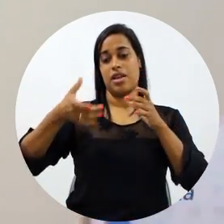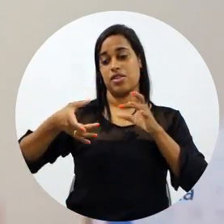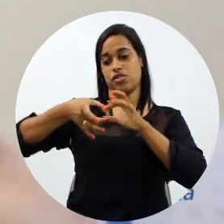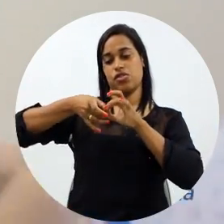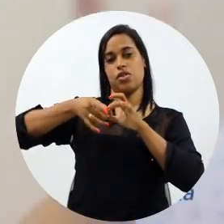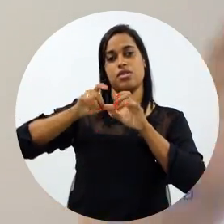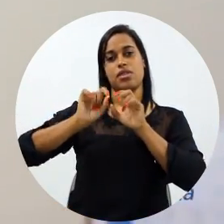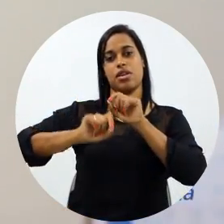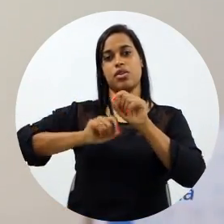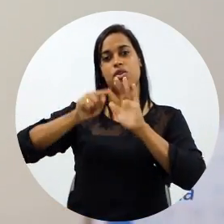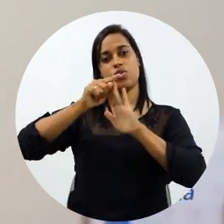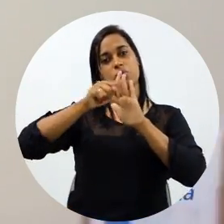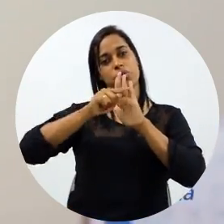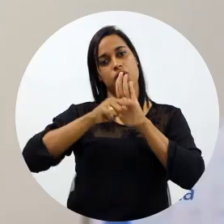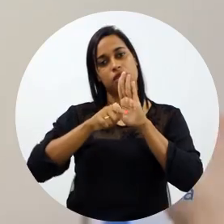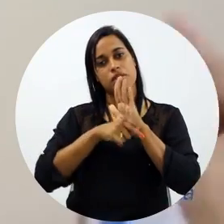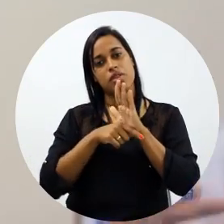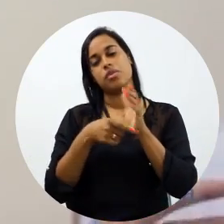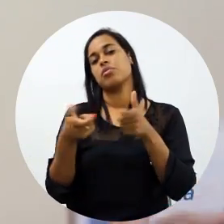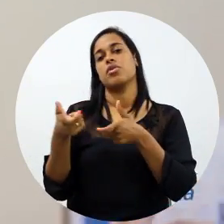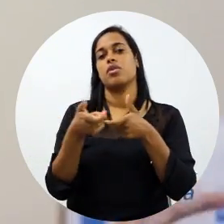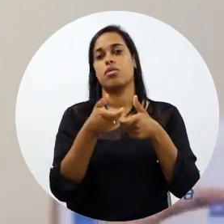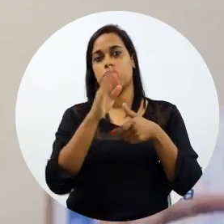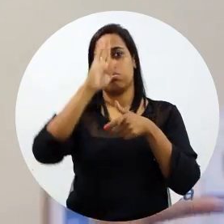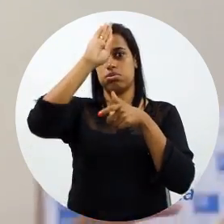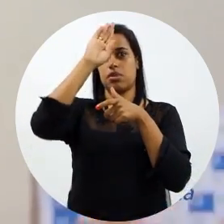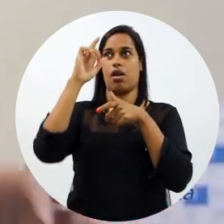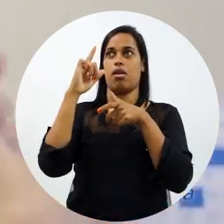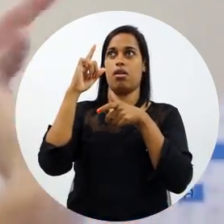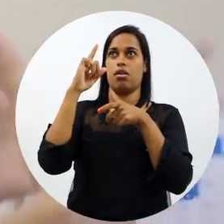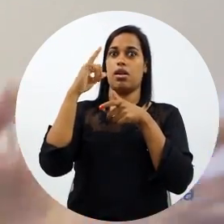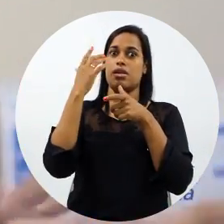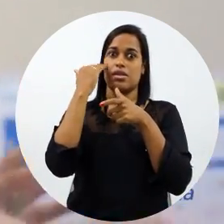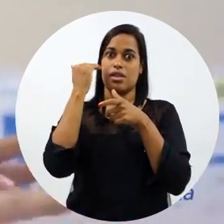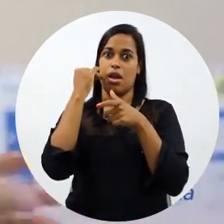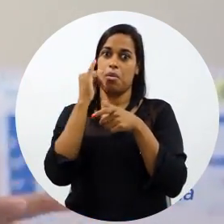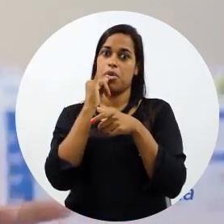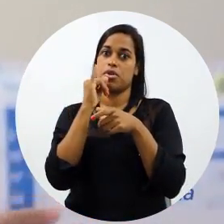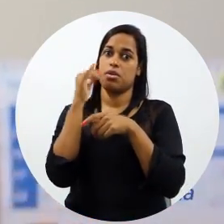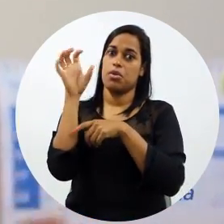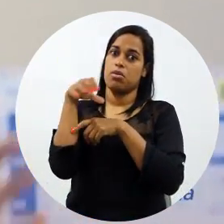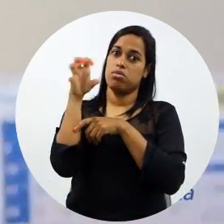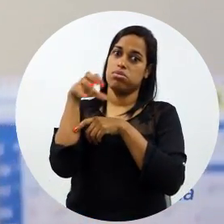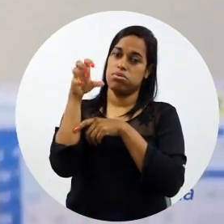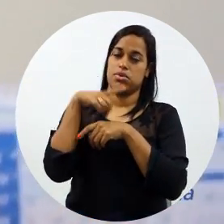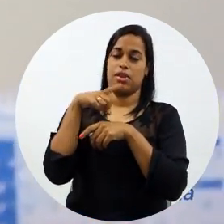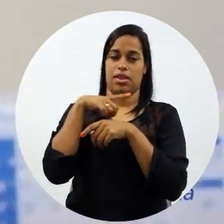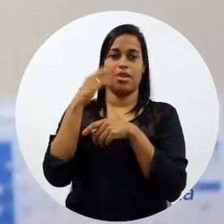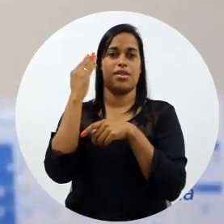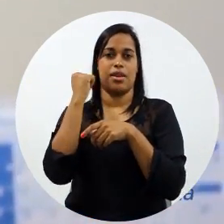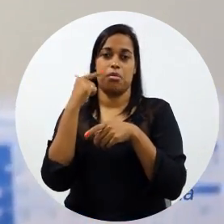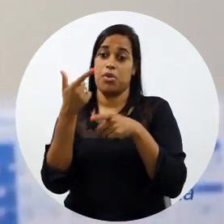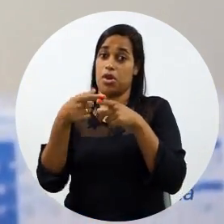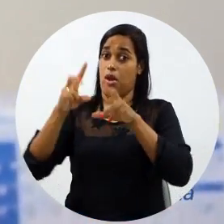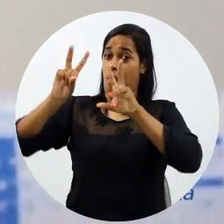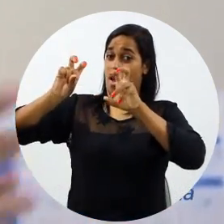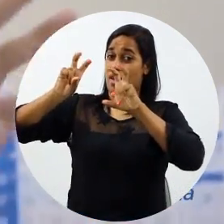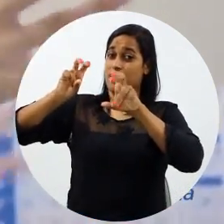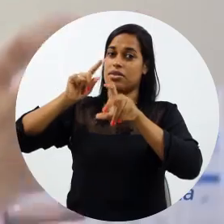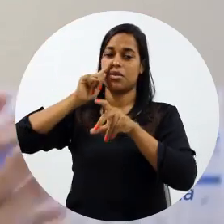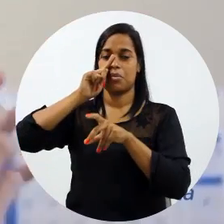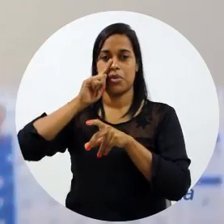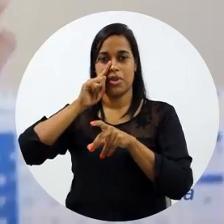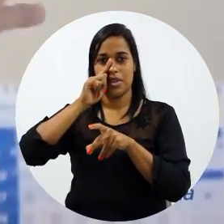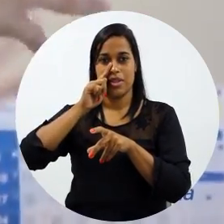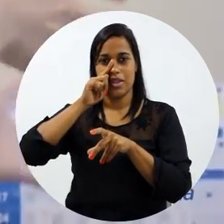associado a uns programas de incêndio, né? A gente sabe quando a sirene tocar, eu tenho que deixar o que eu estou fazendo, porque alguma situação de perigo está